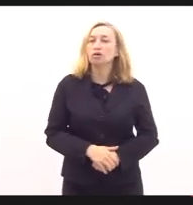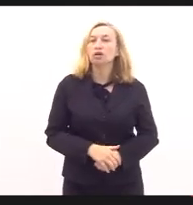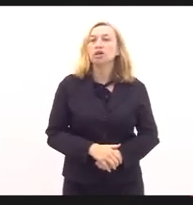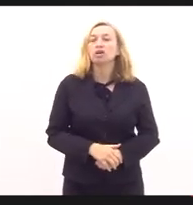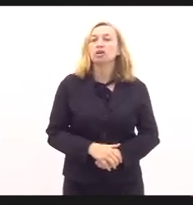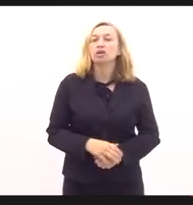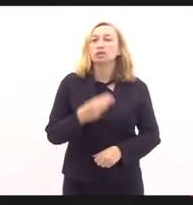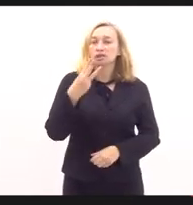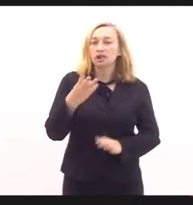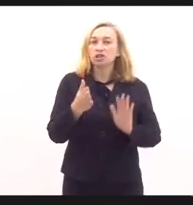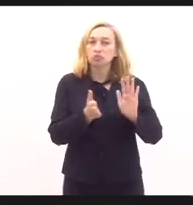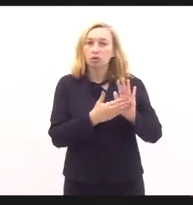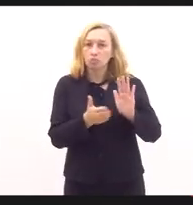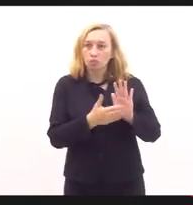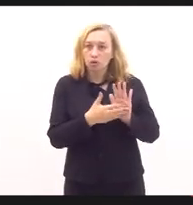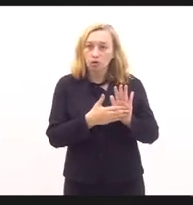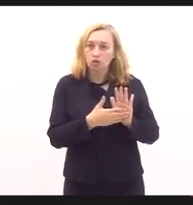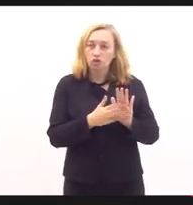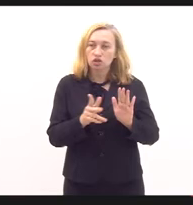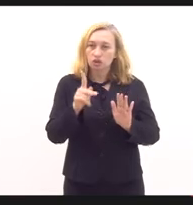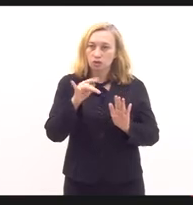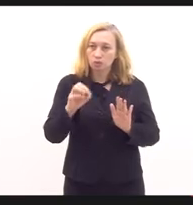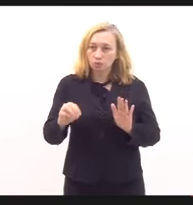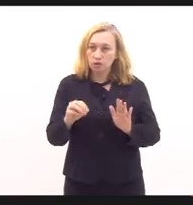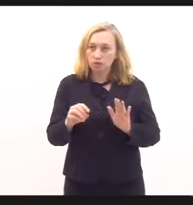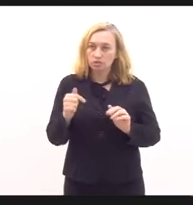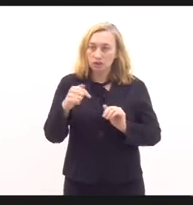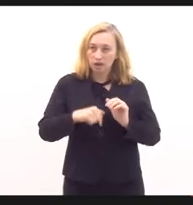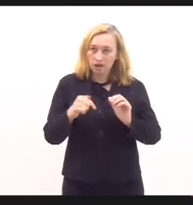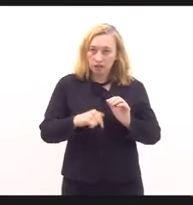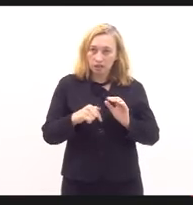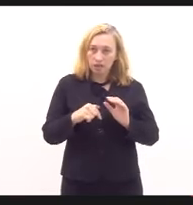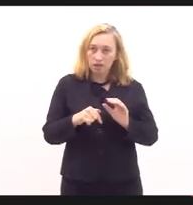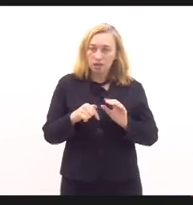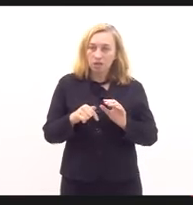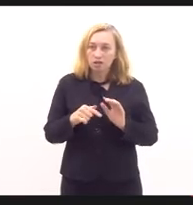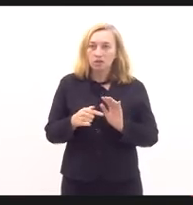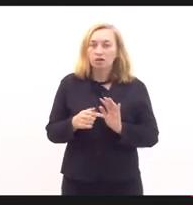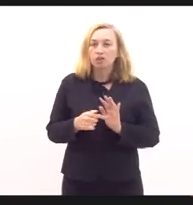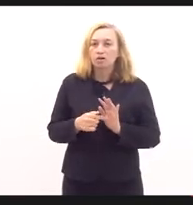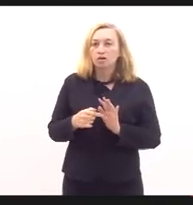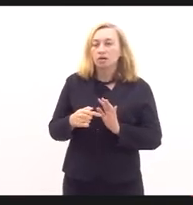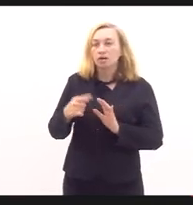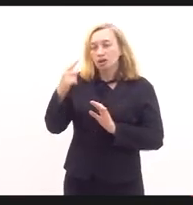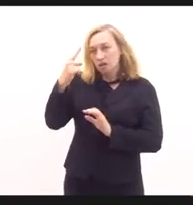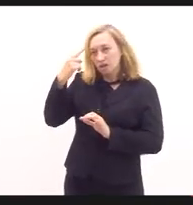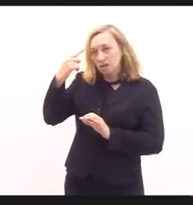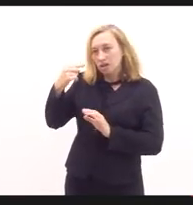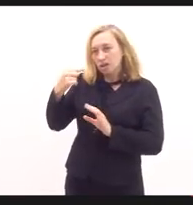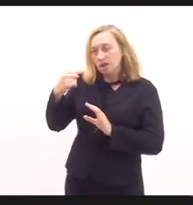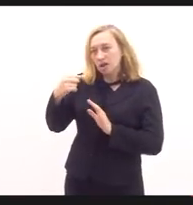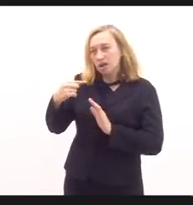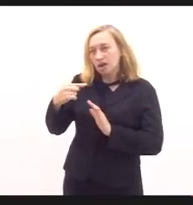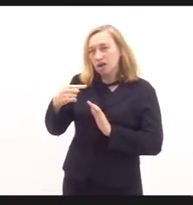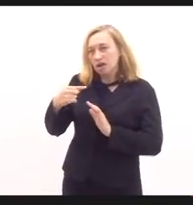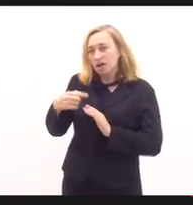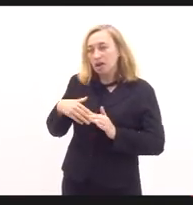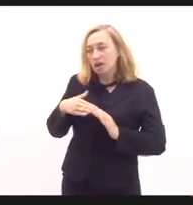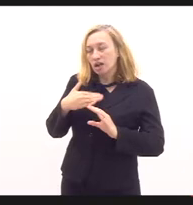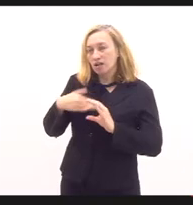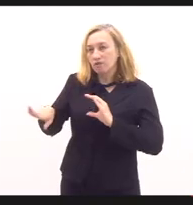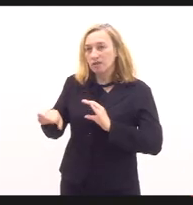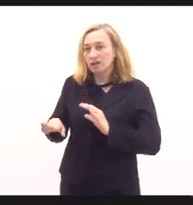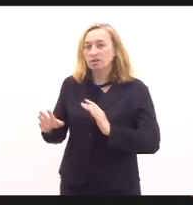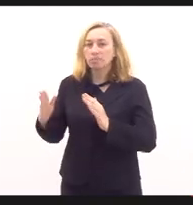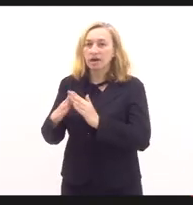tem 3 propostas do piso aqui do observatório, dando opção para a Casa Civil adotar alguma ou, se